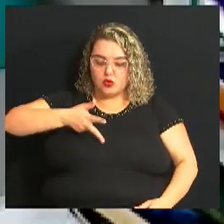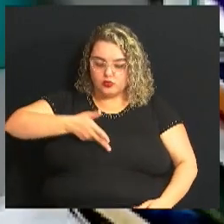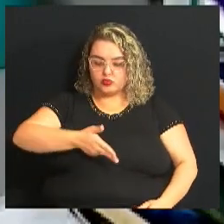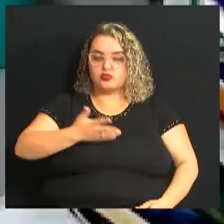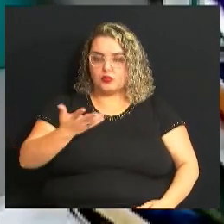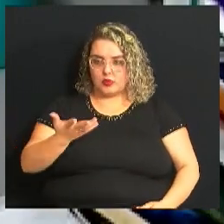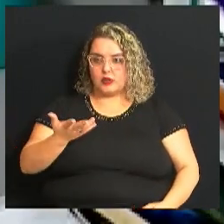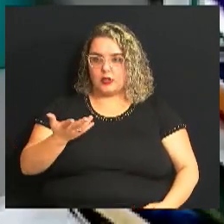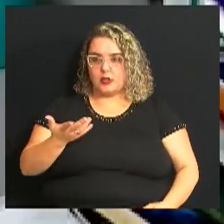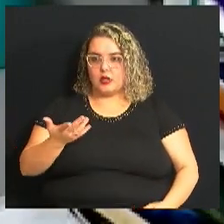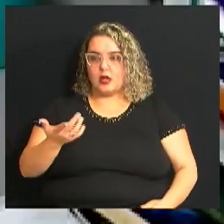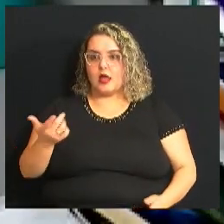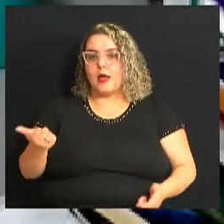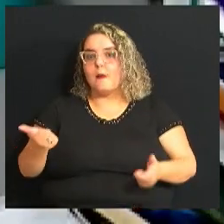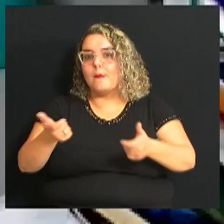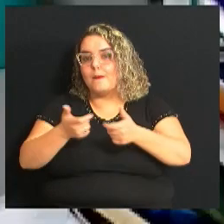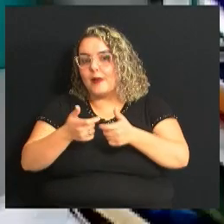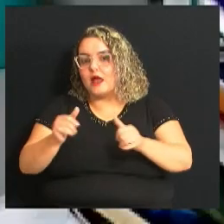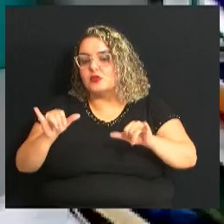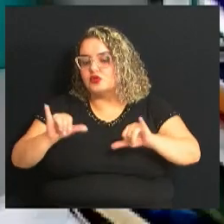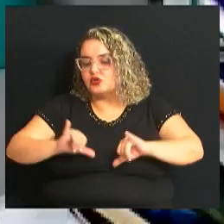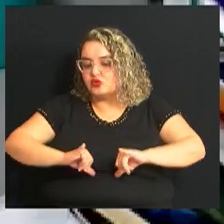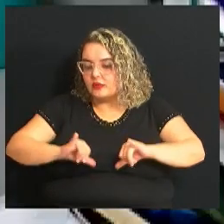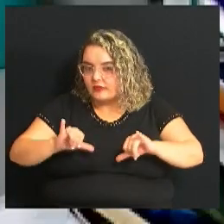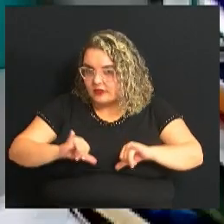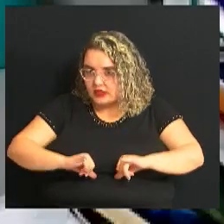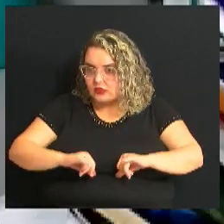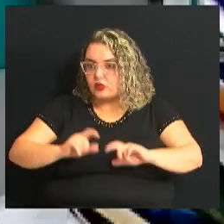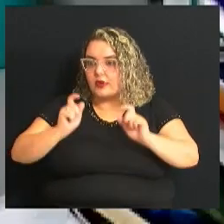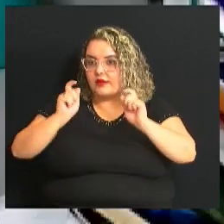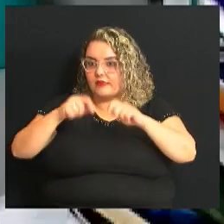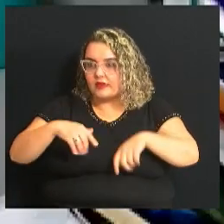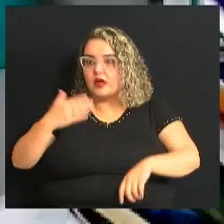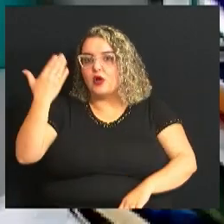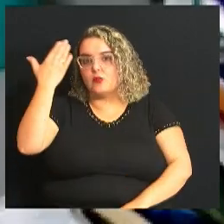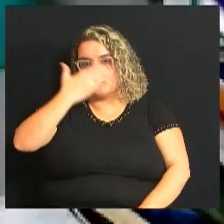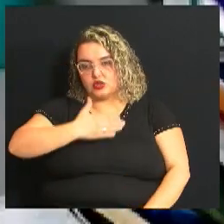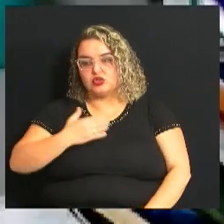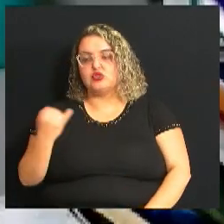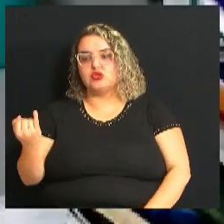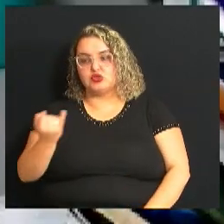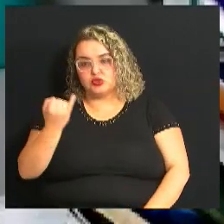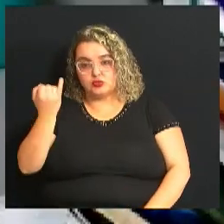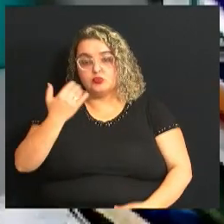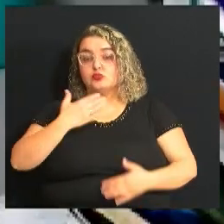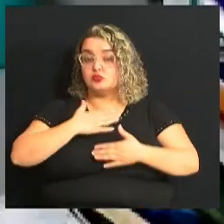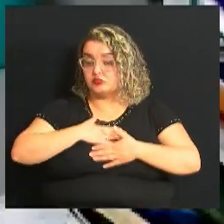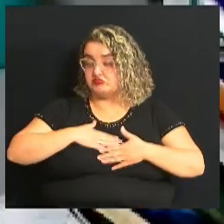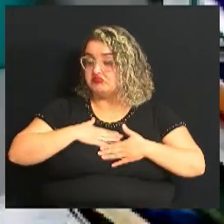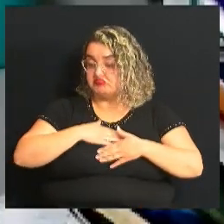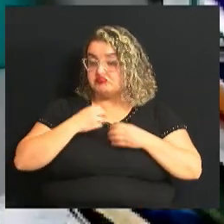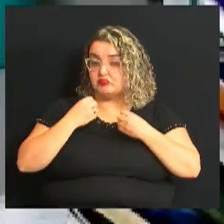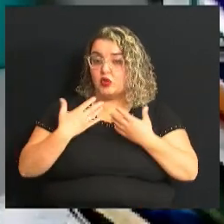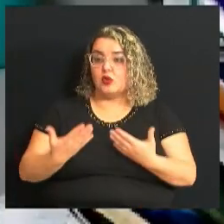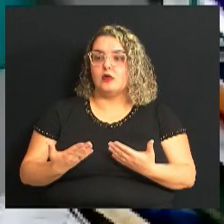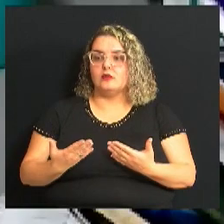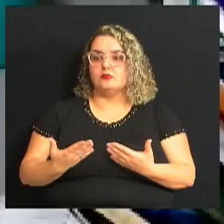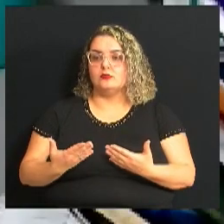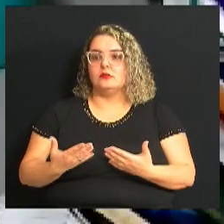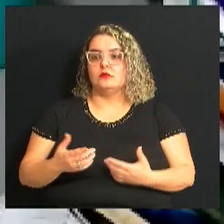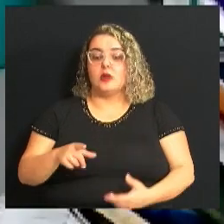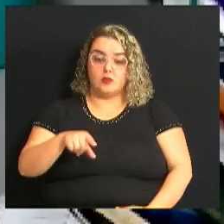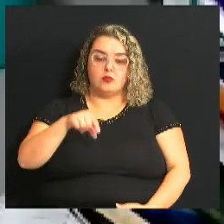menos invasivo e com a eficácia comprovada também extremamente satisfatória, passou a ser uma opção